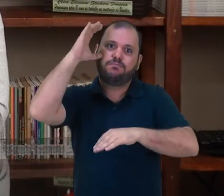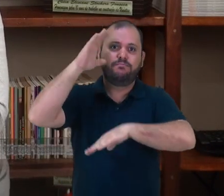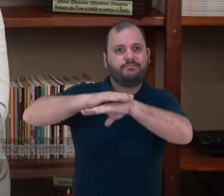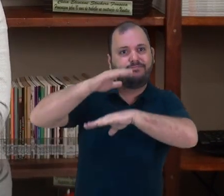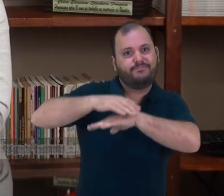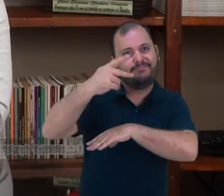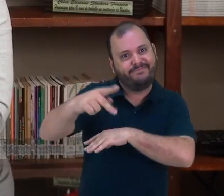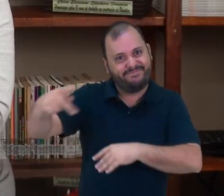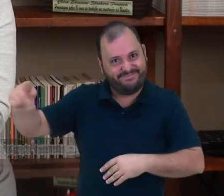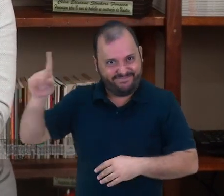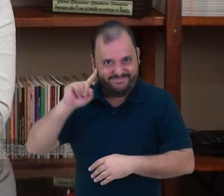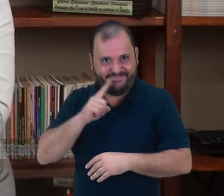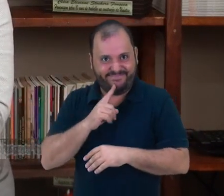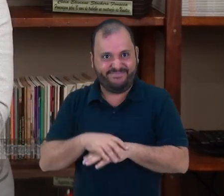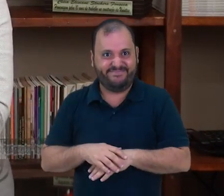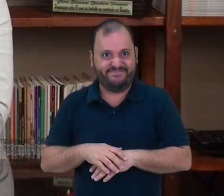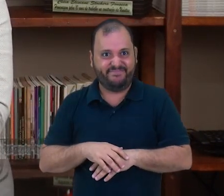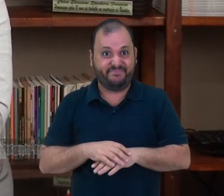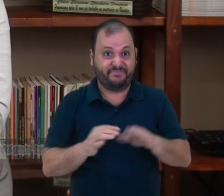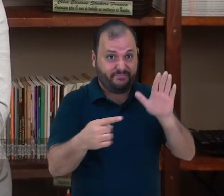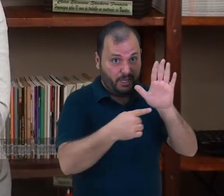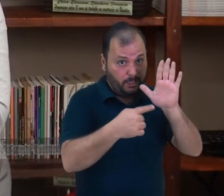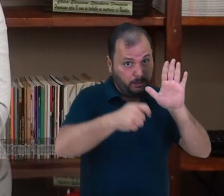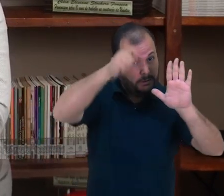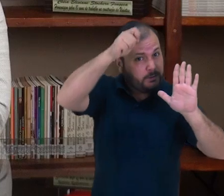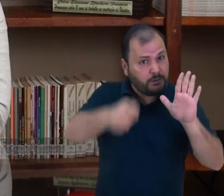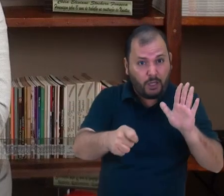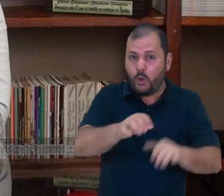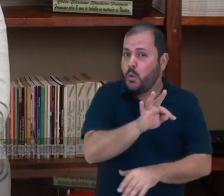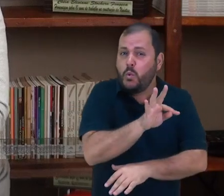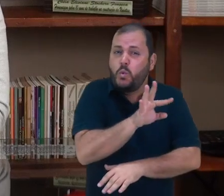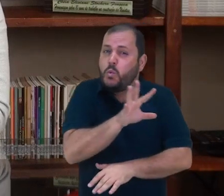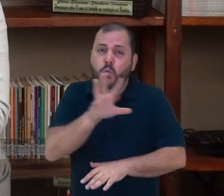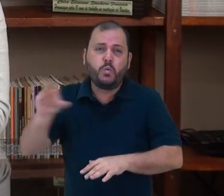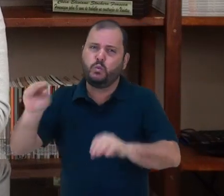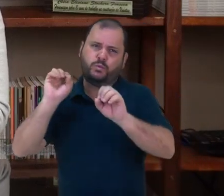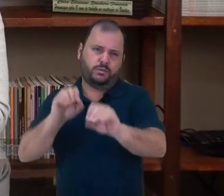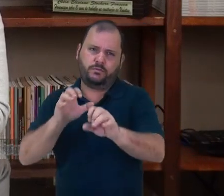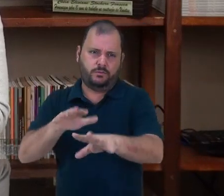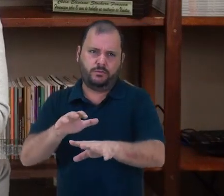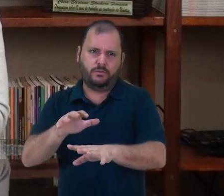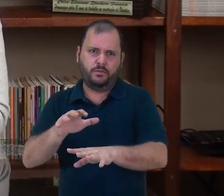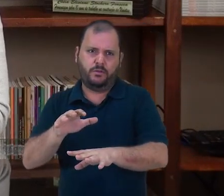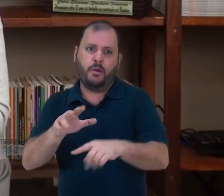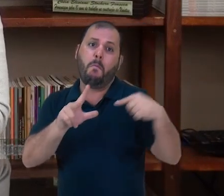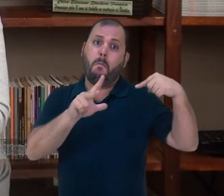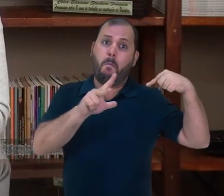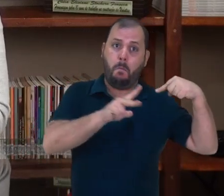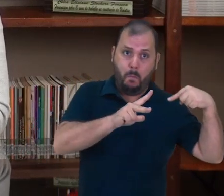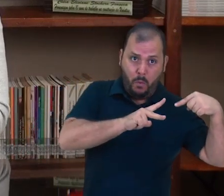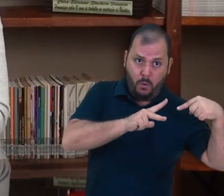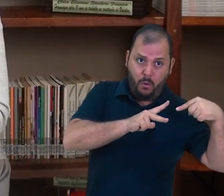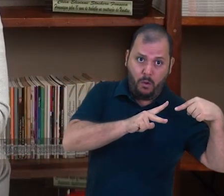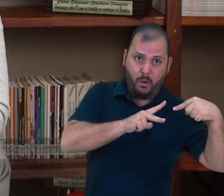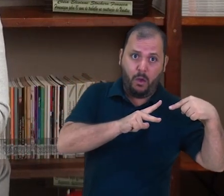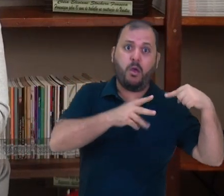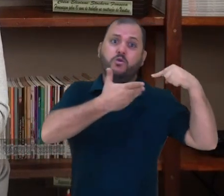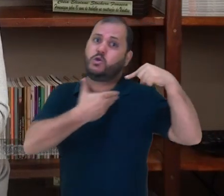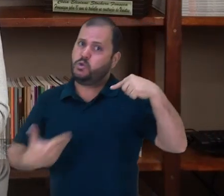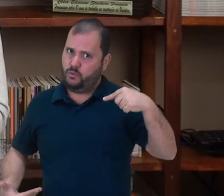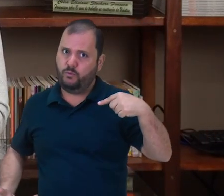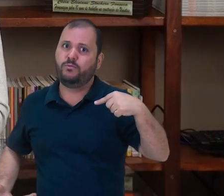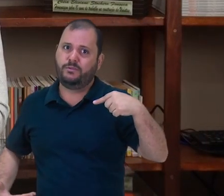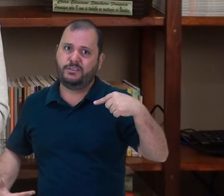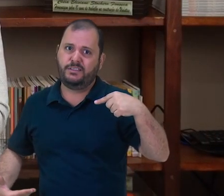Essa determinação legal vale para todas as instituições de ensino, sejam públicas ou